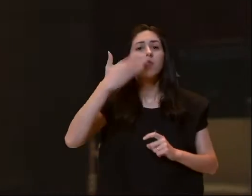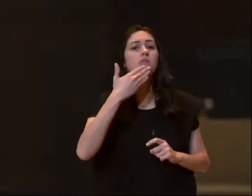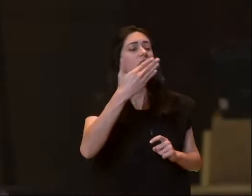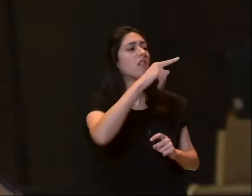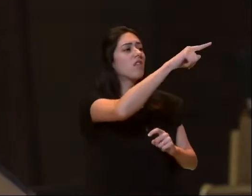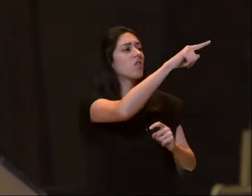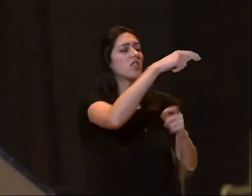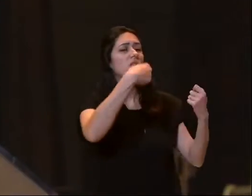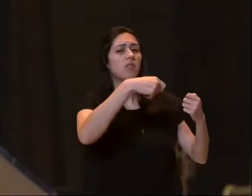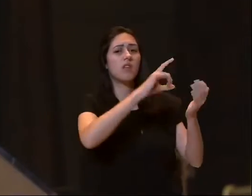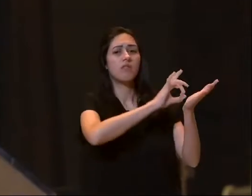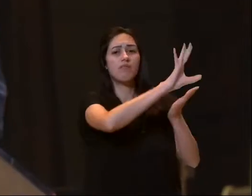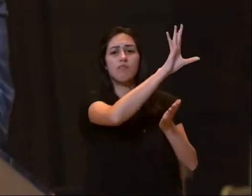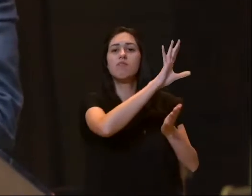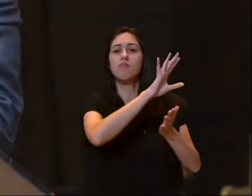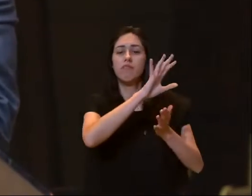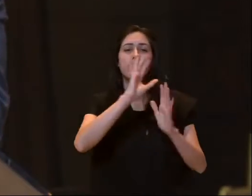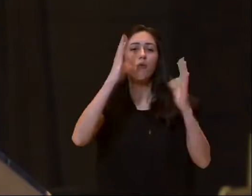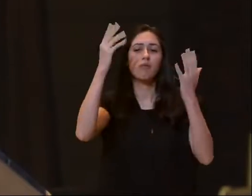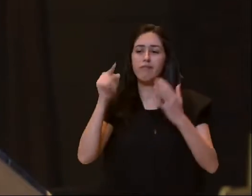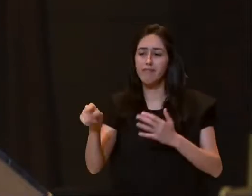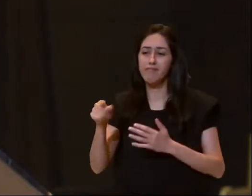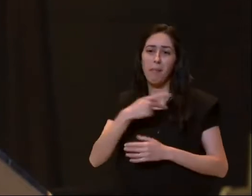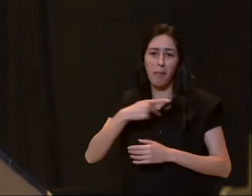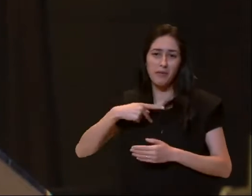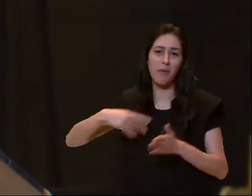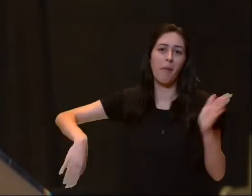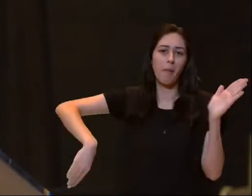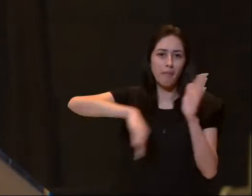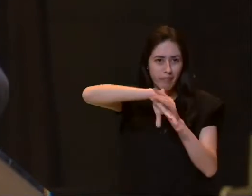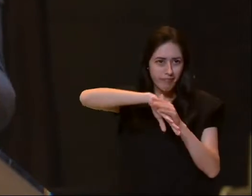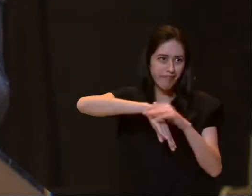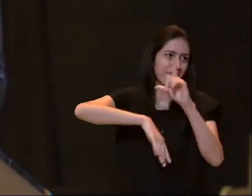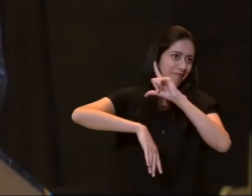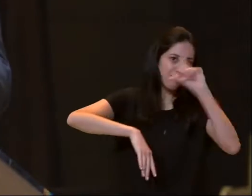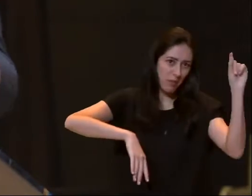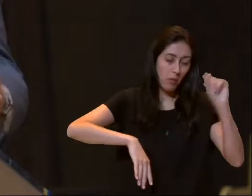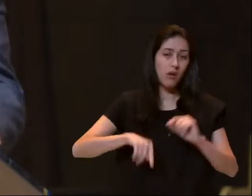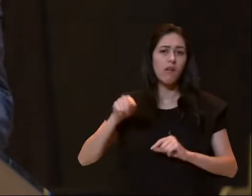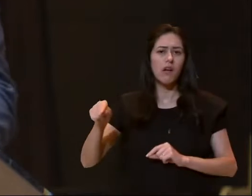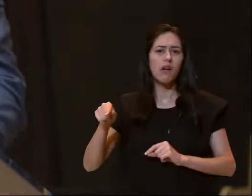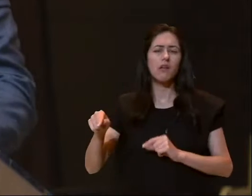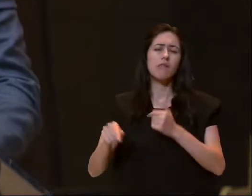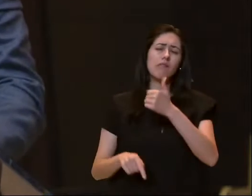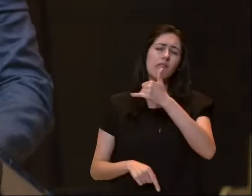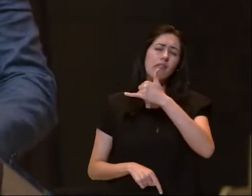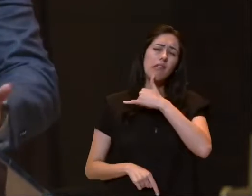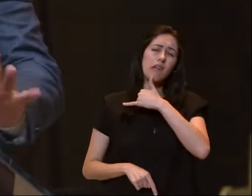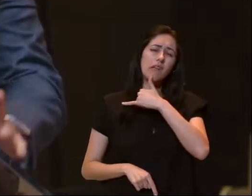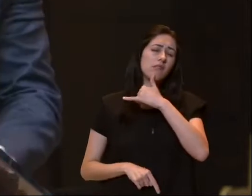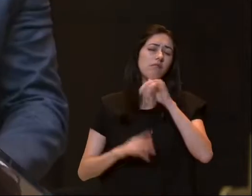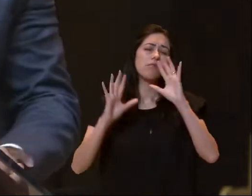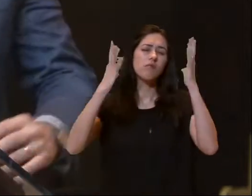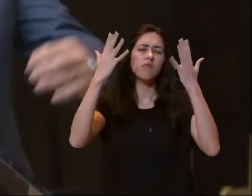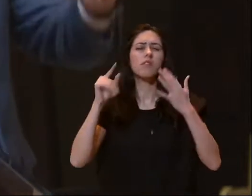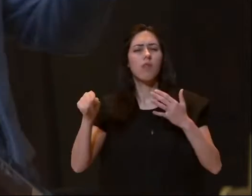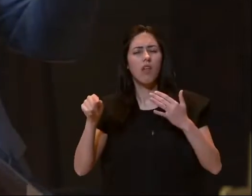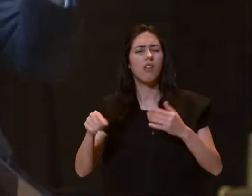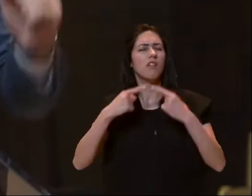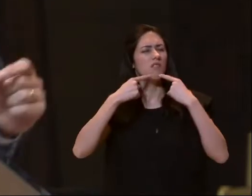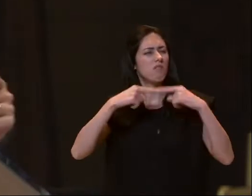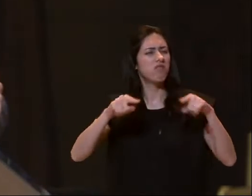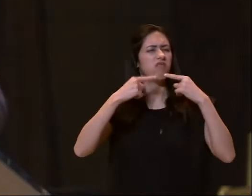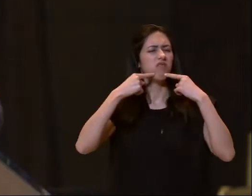conversar. E ele ficou tão chateado com a situação da igreja que começou a resmungar. Ele falou, eu estava